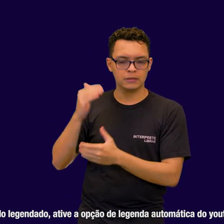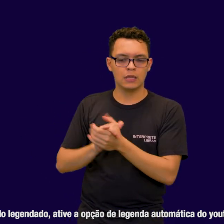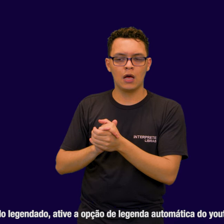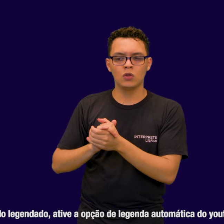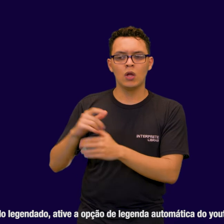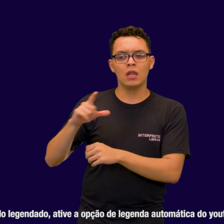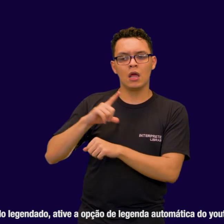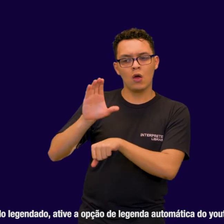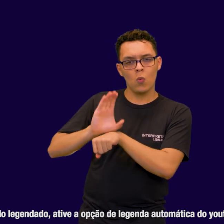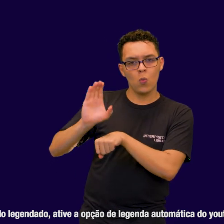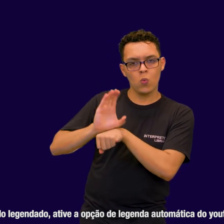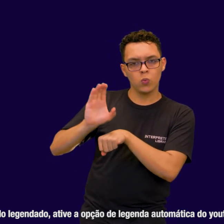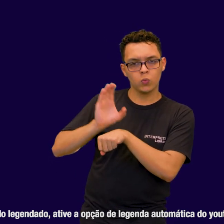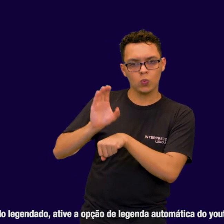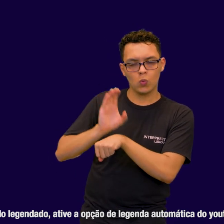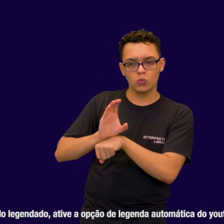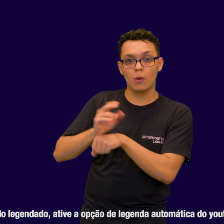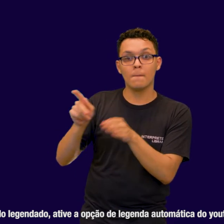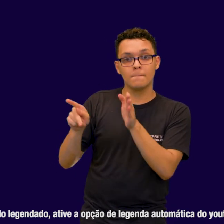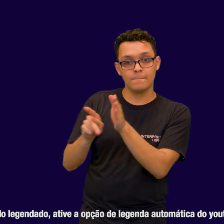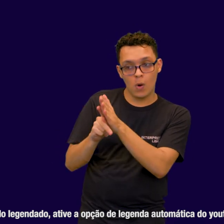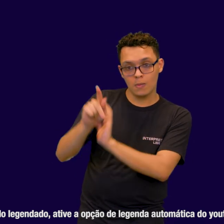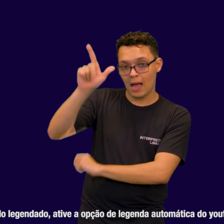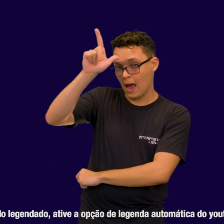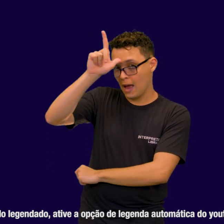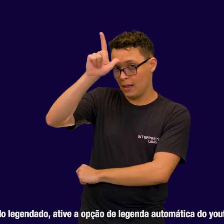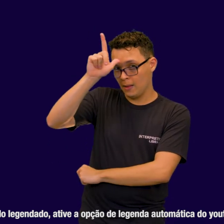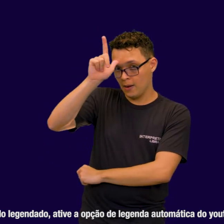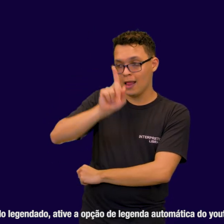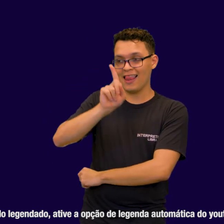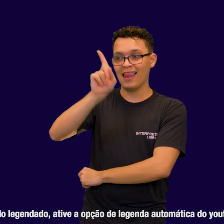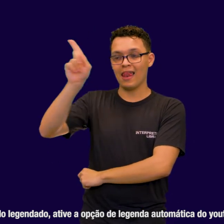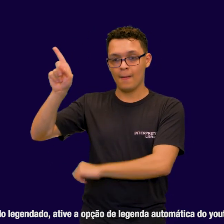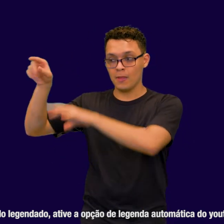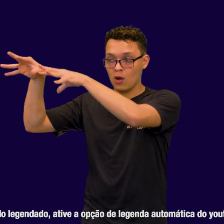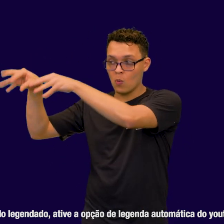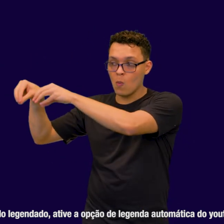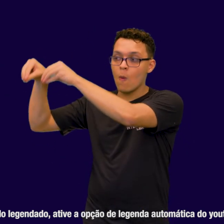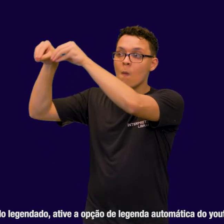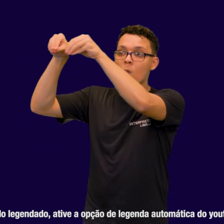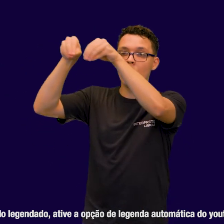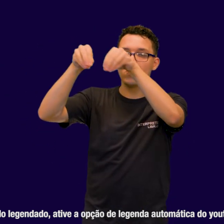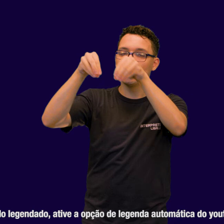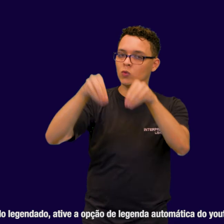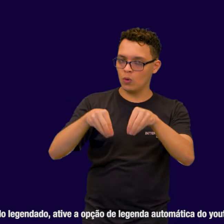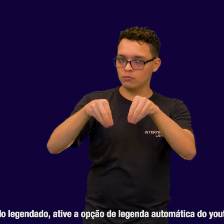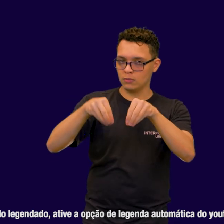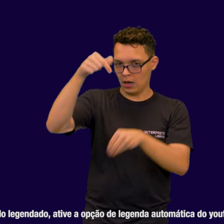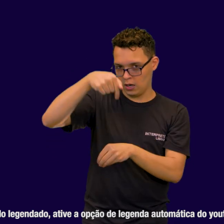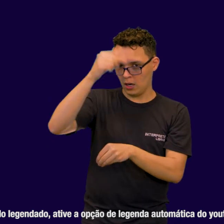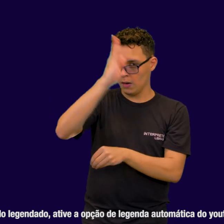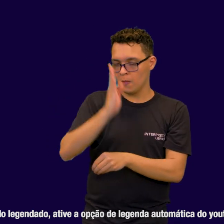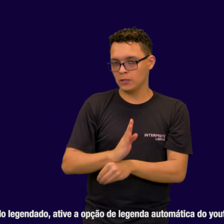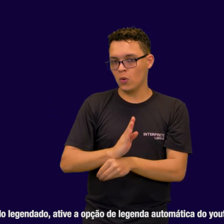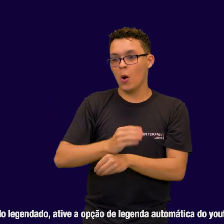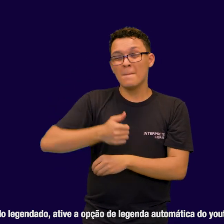o curso de sommelier de cerveja, que vinha da Alemanha. Primeira vez que saiu de Munique, onde ele foi